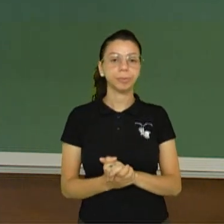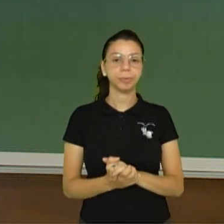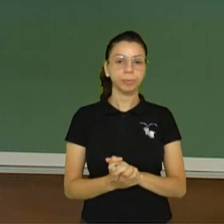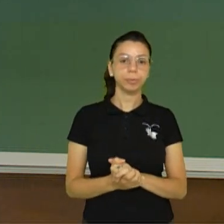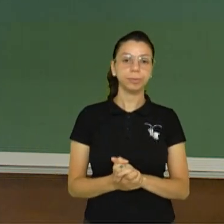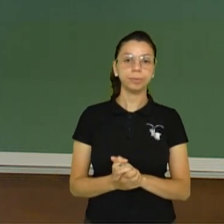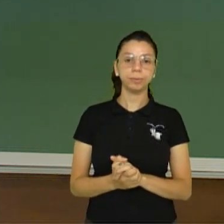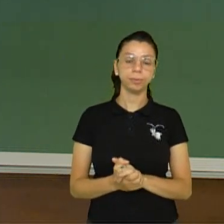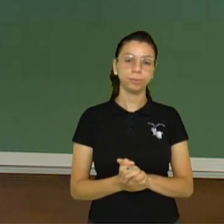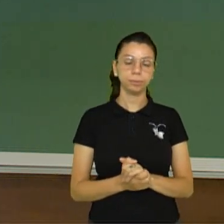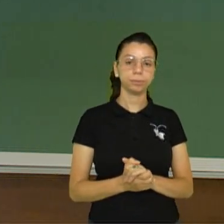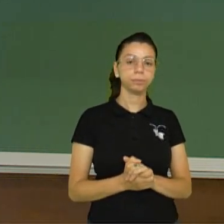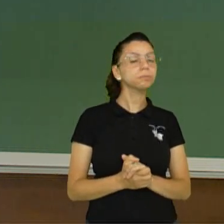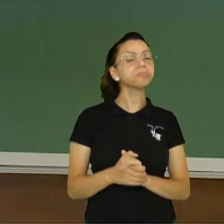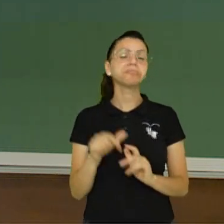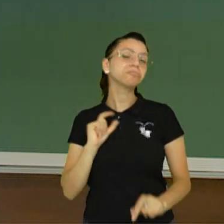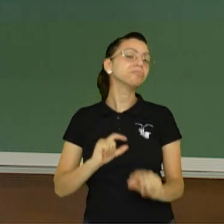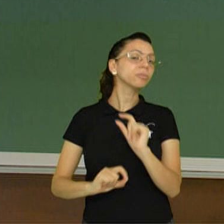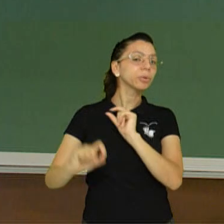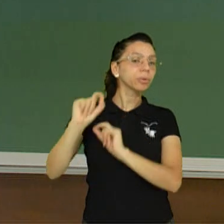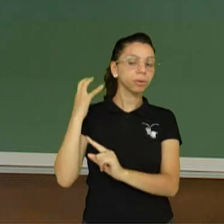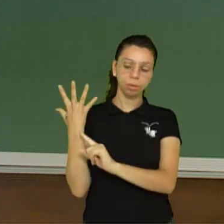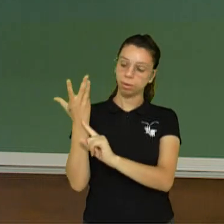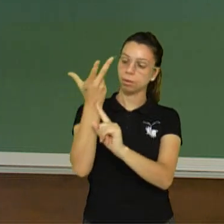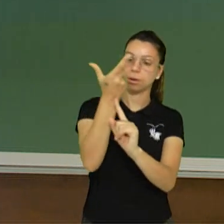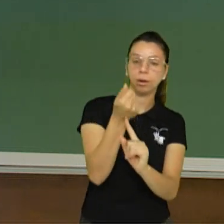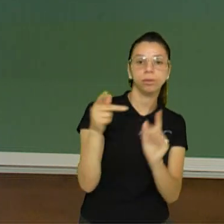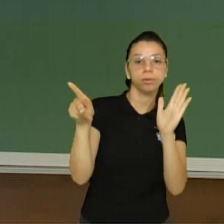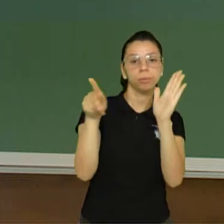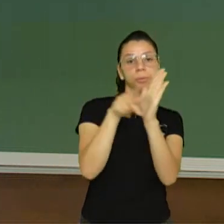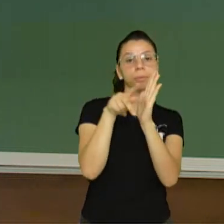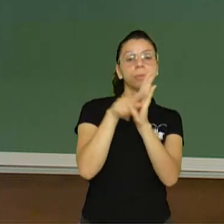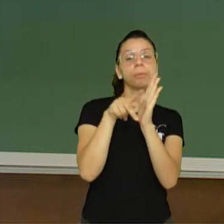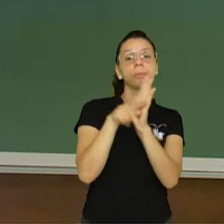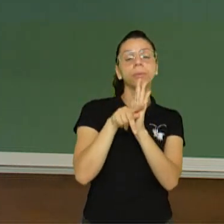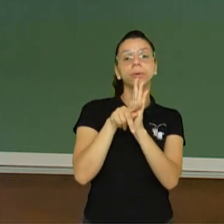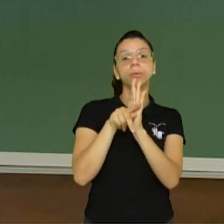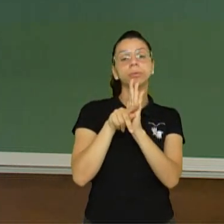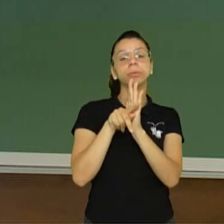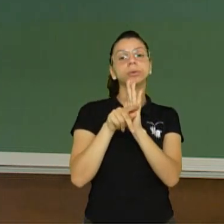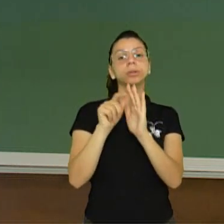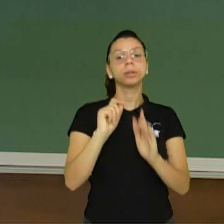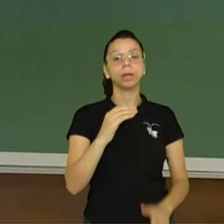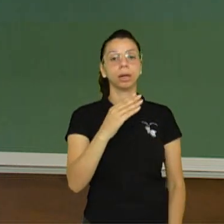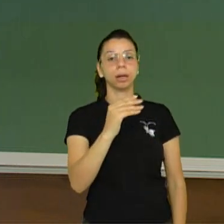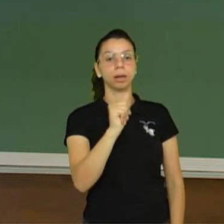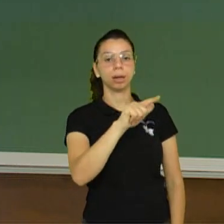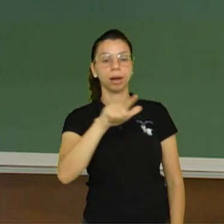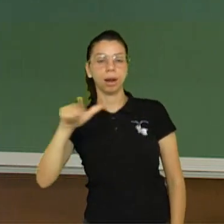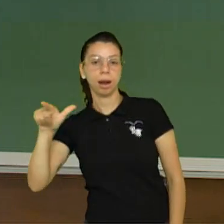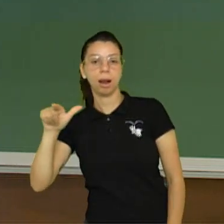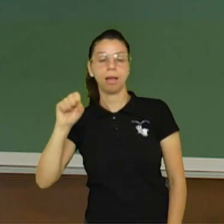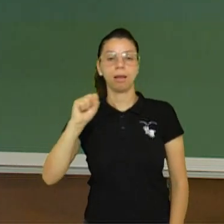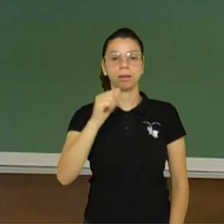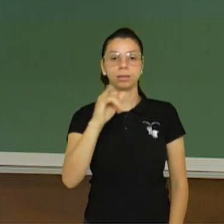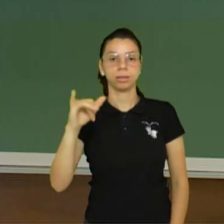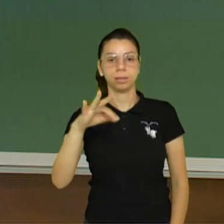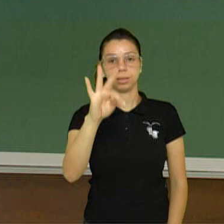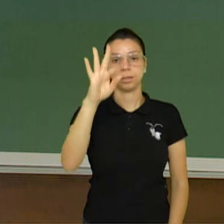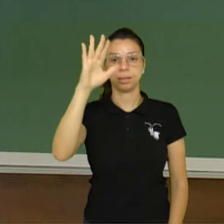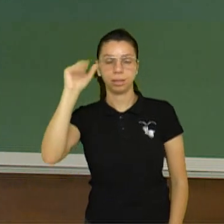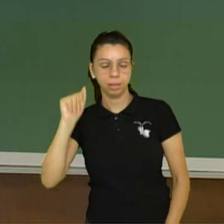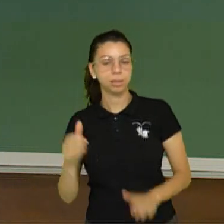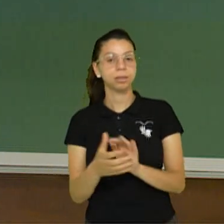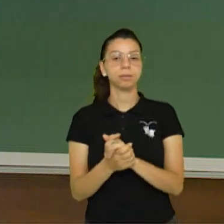E o que que era próprio da arte classicista? Né? O ideal de beleza dos classicistas era